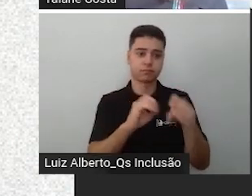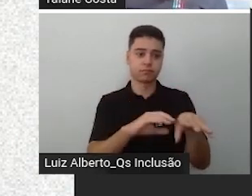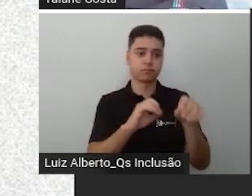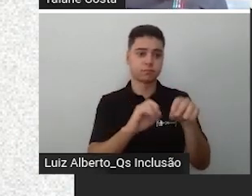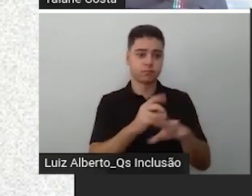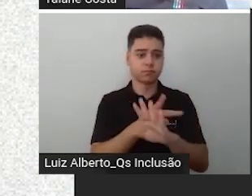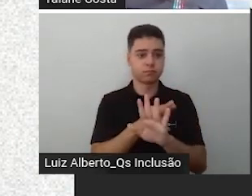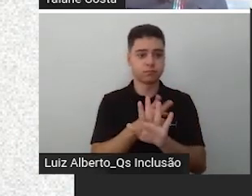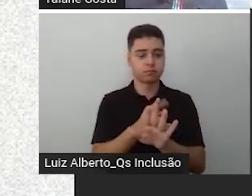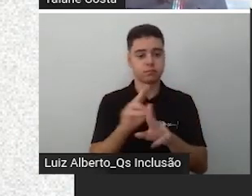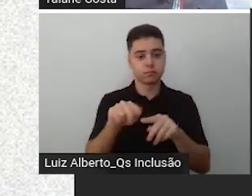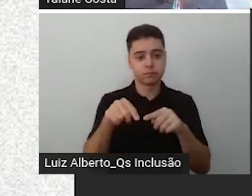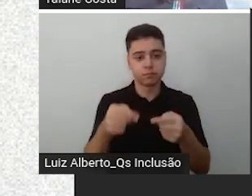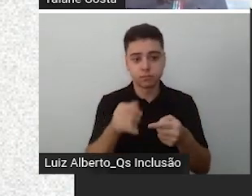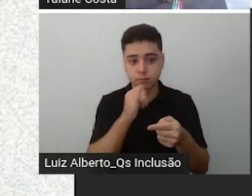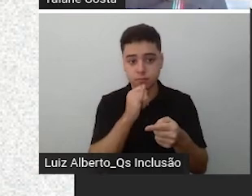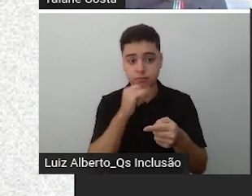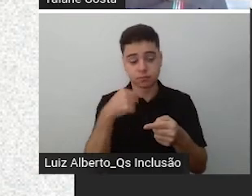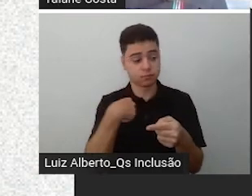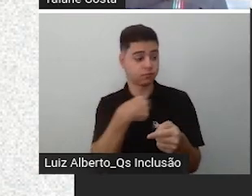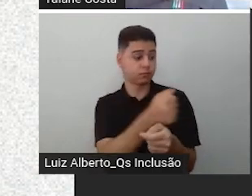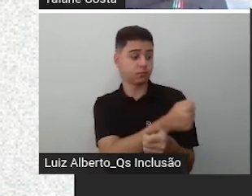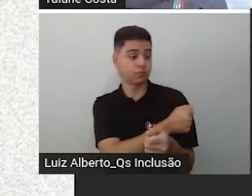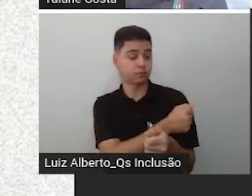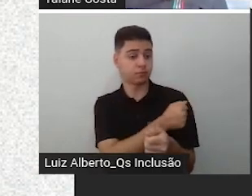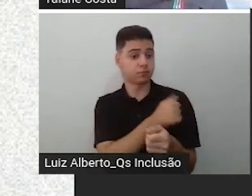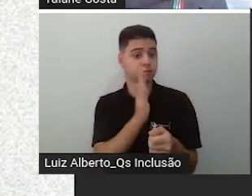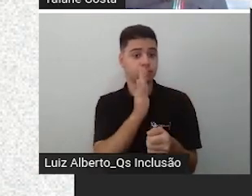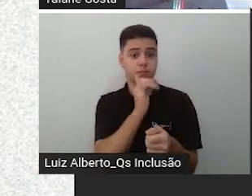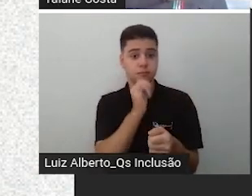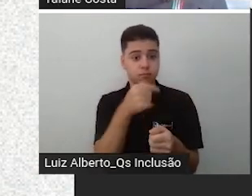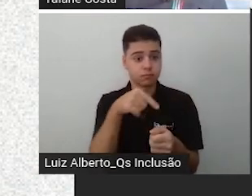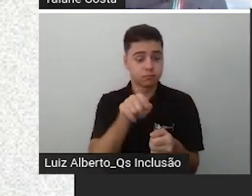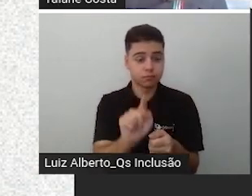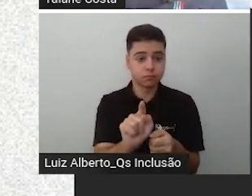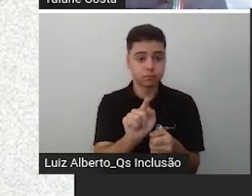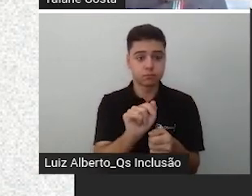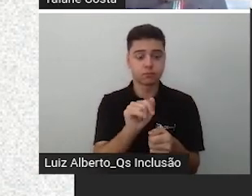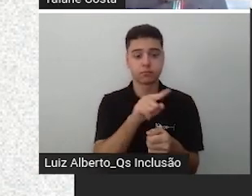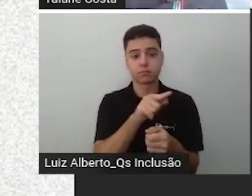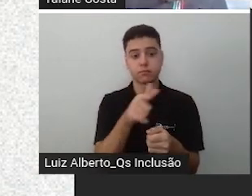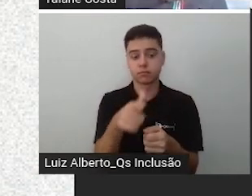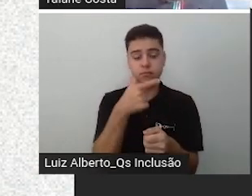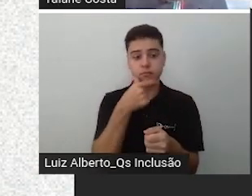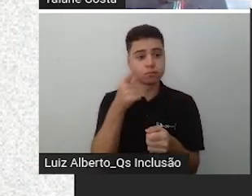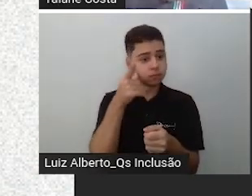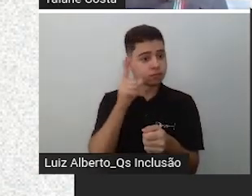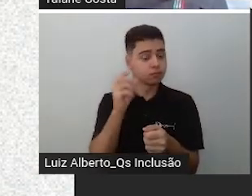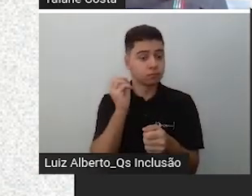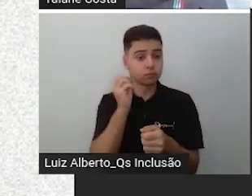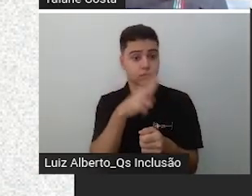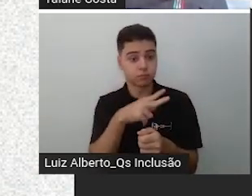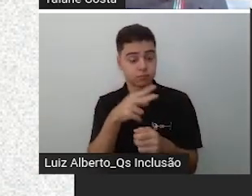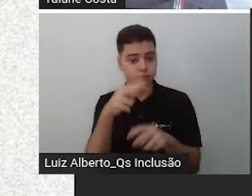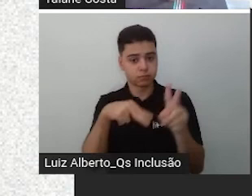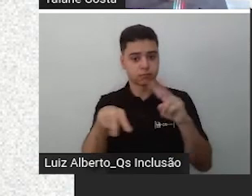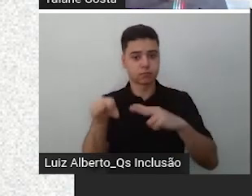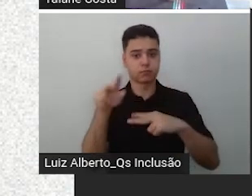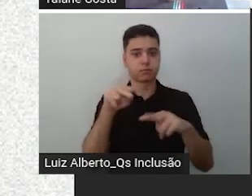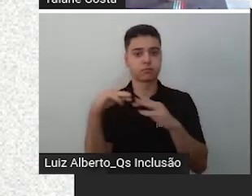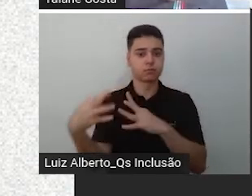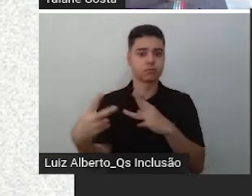sala. Mas quando esse aluno sai, ele se depara com nova forma de compreensão e